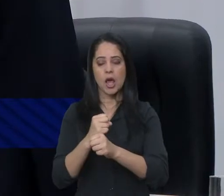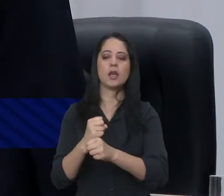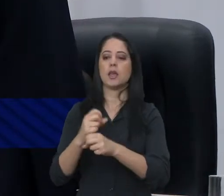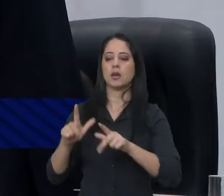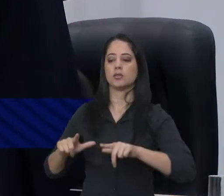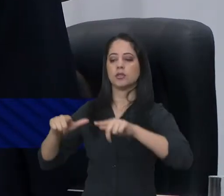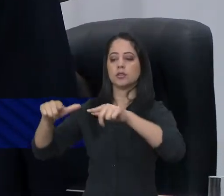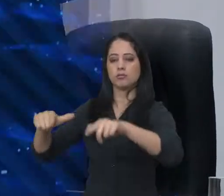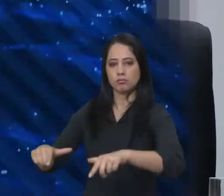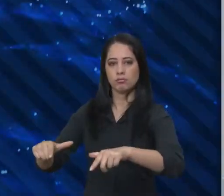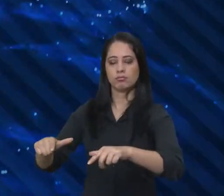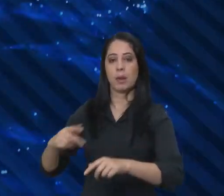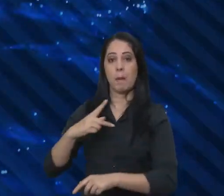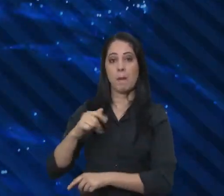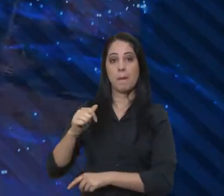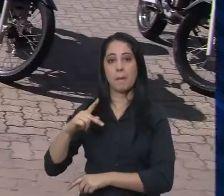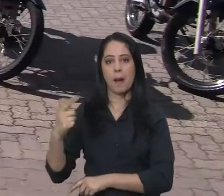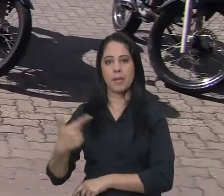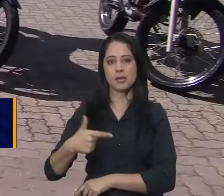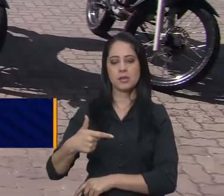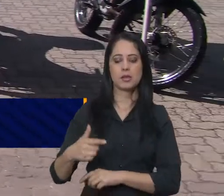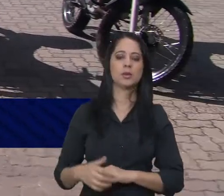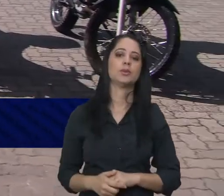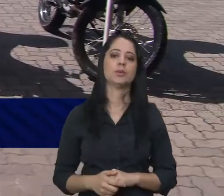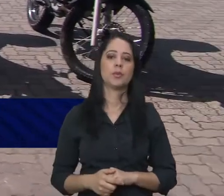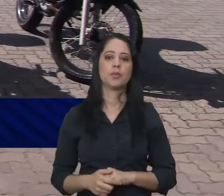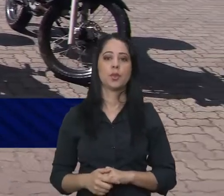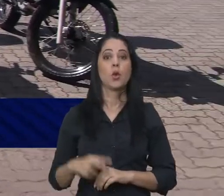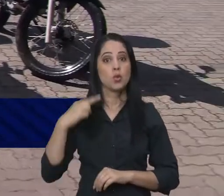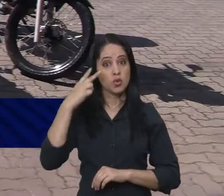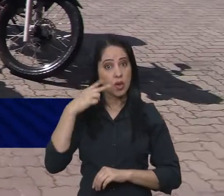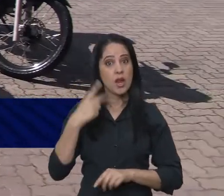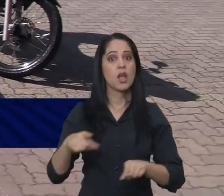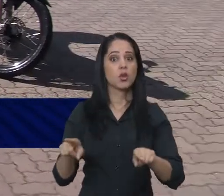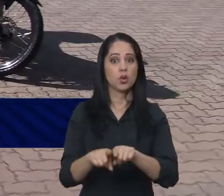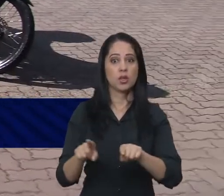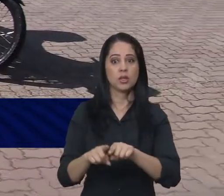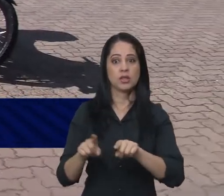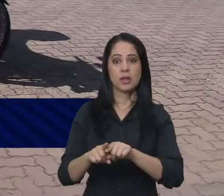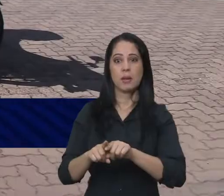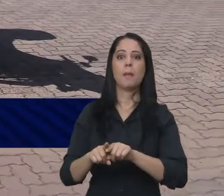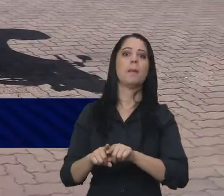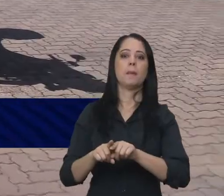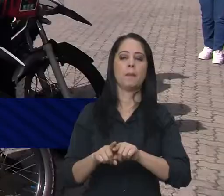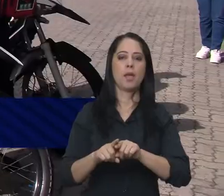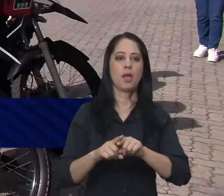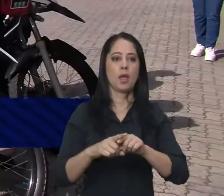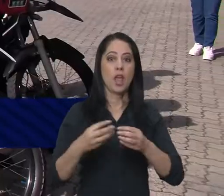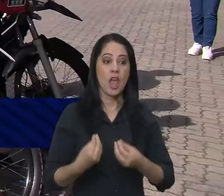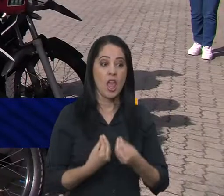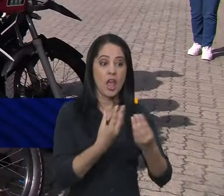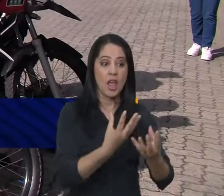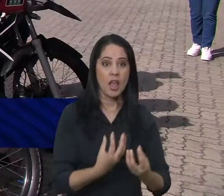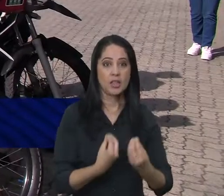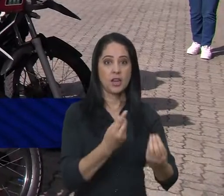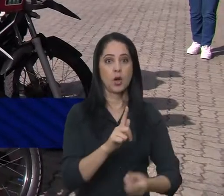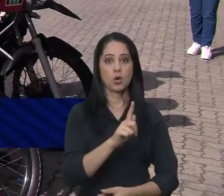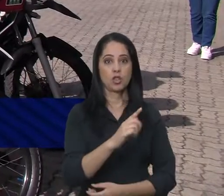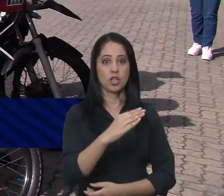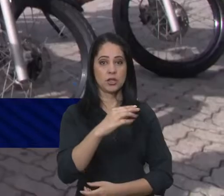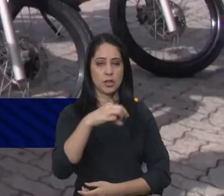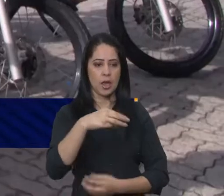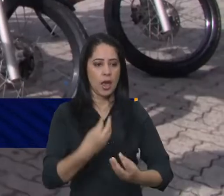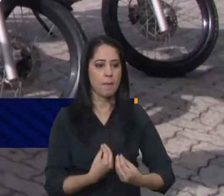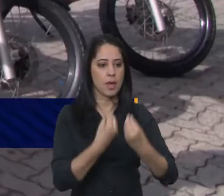Papa João Paulo II. Os vereadores acompanharam também a entrega de desfibriladores para uso da Guarda Civil